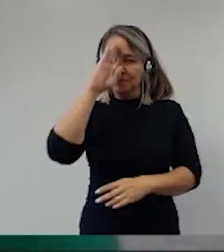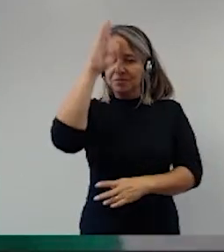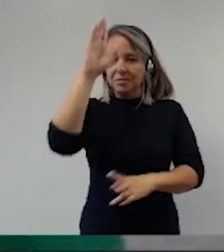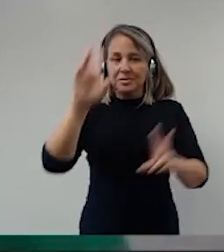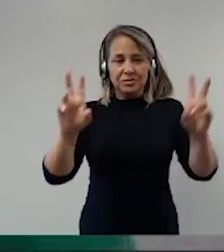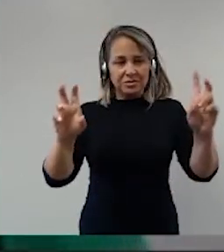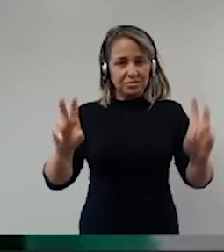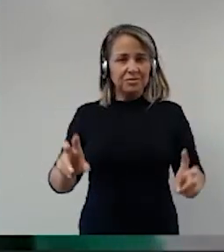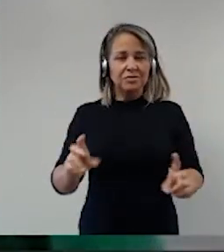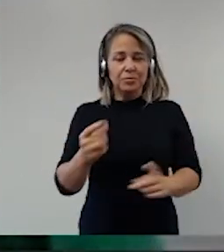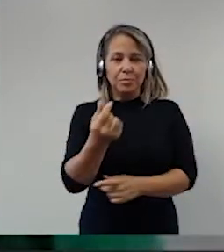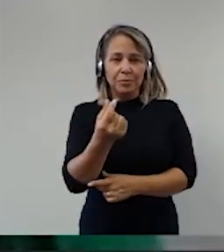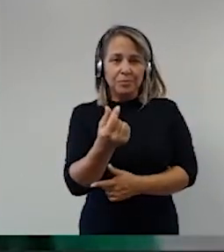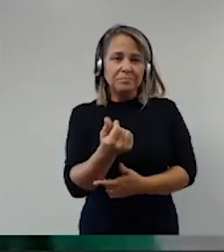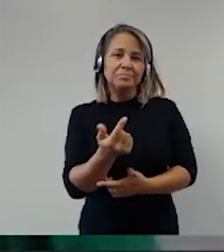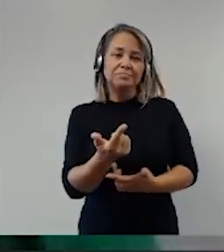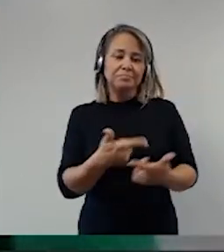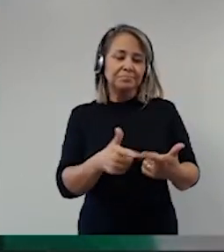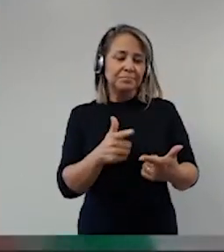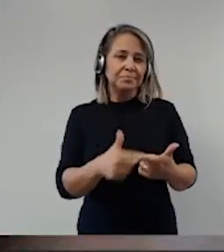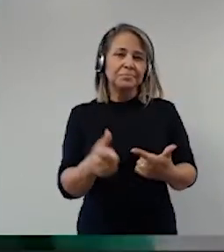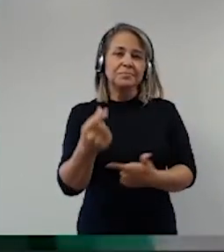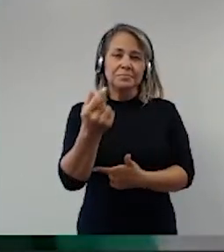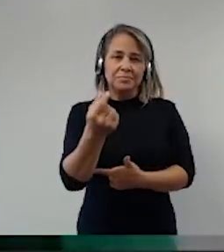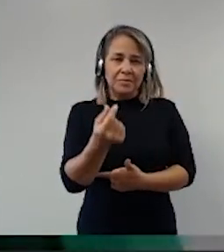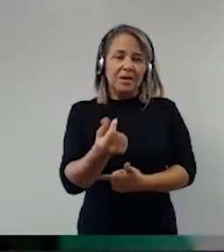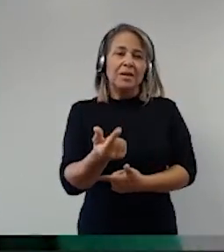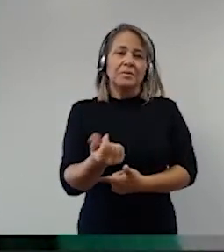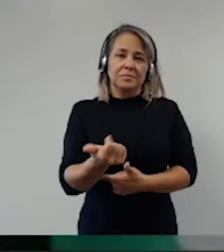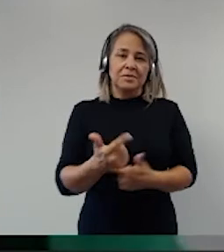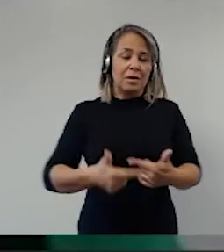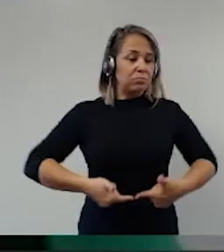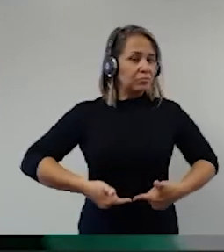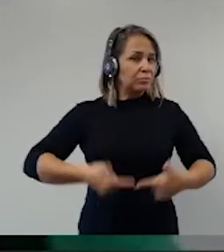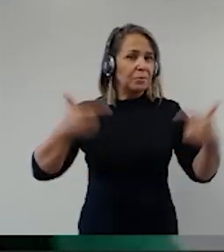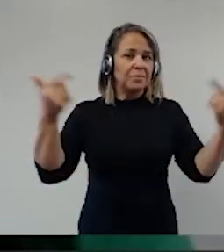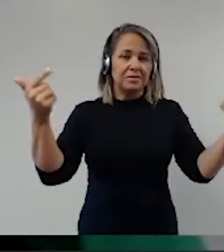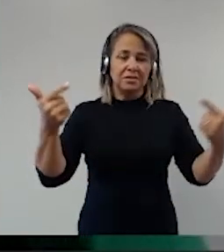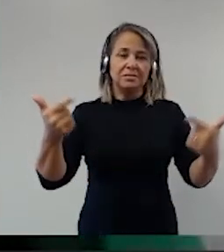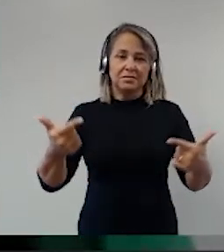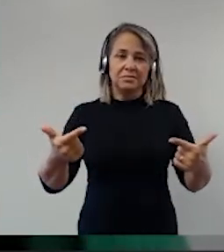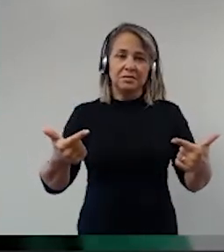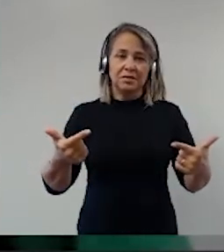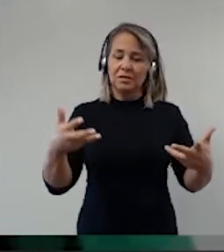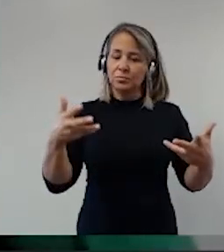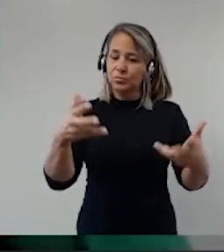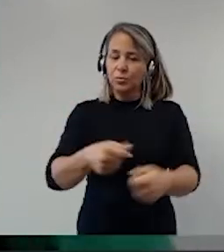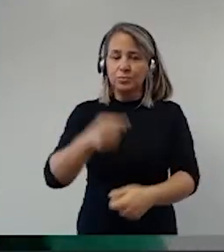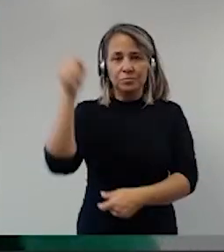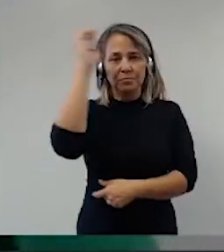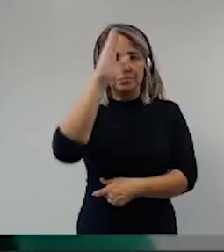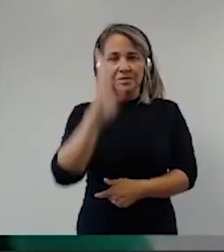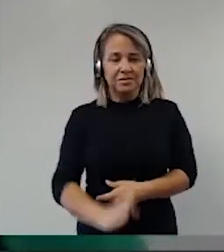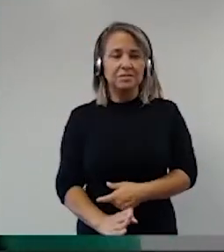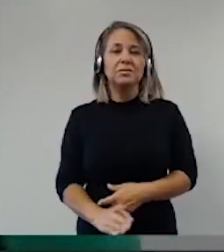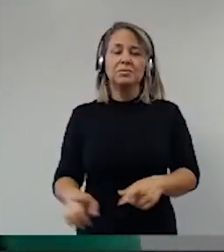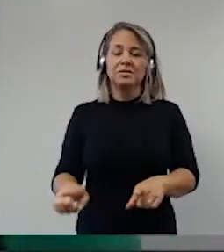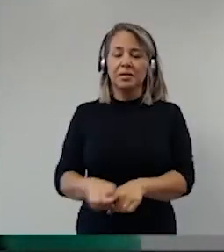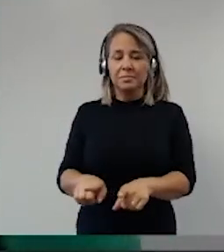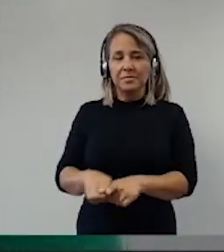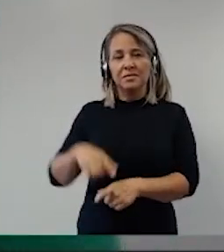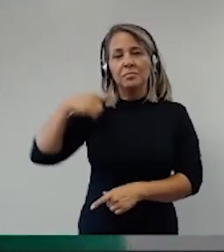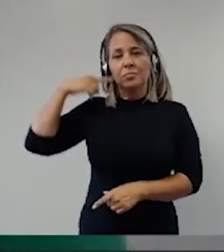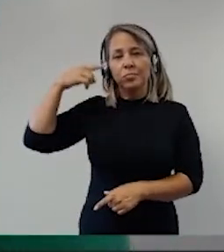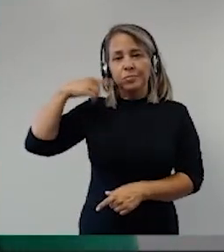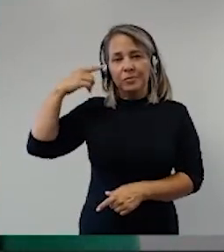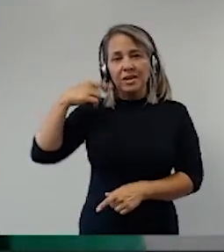questão financeira que vem trazendo esse problema, e esse problema ele assola o Brasil inteiro, ele assola a advocacia